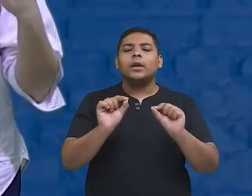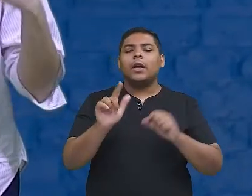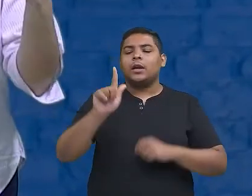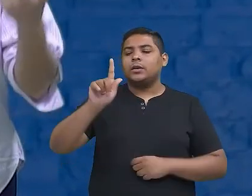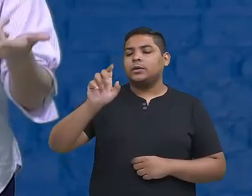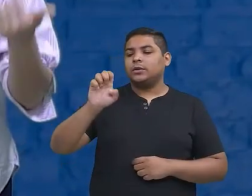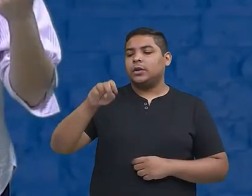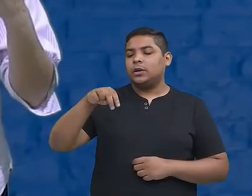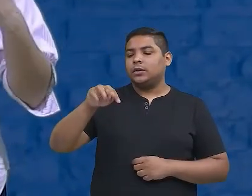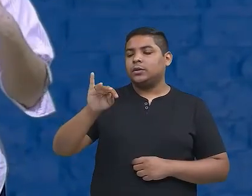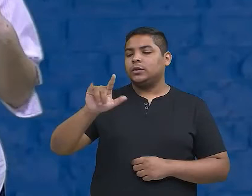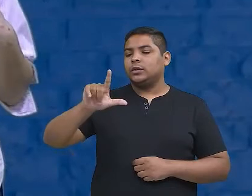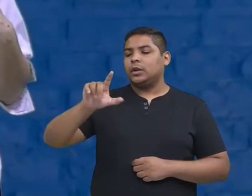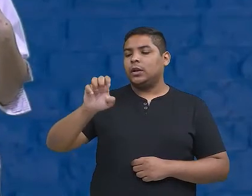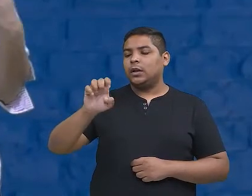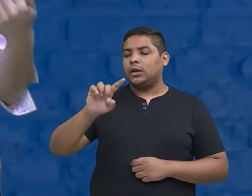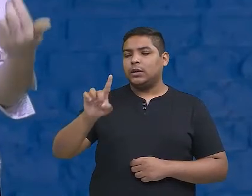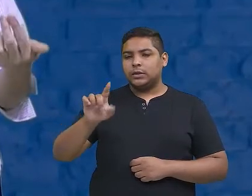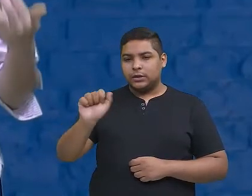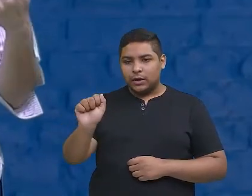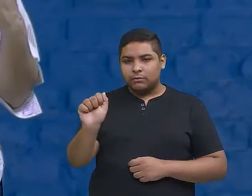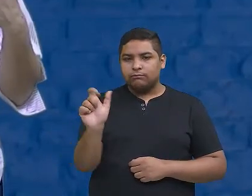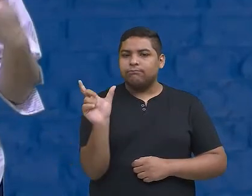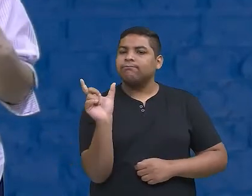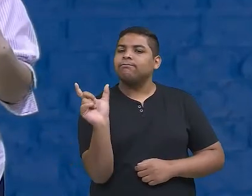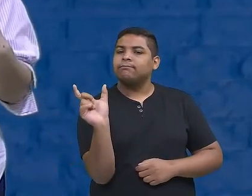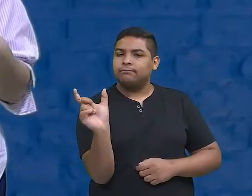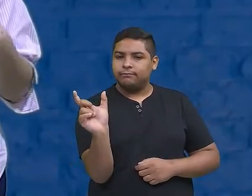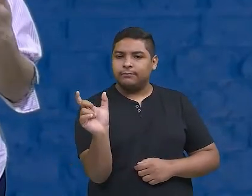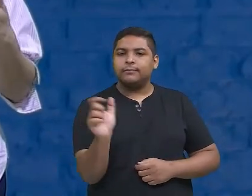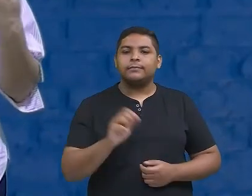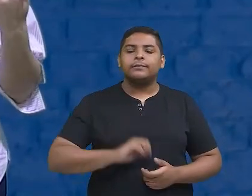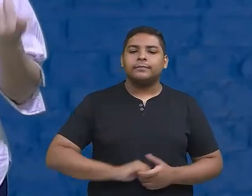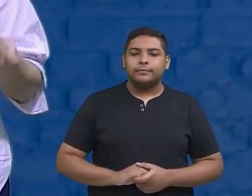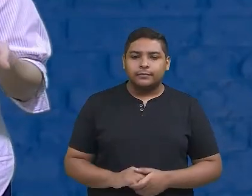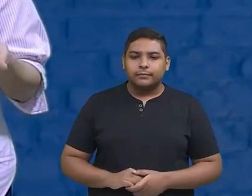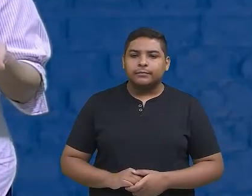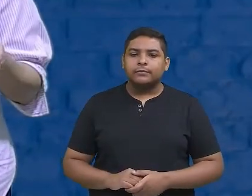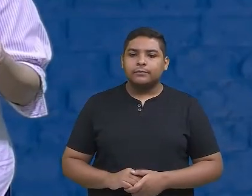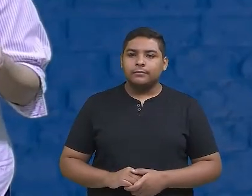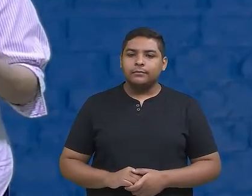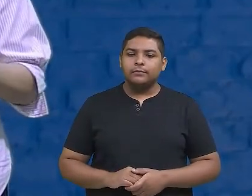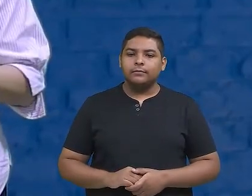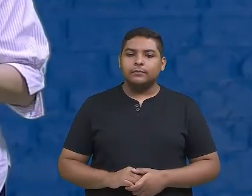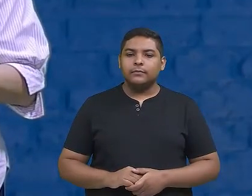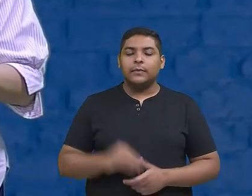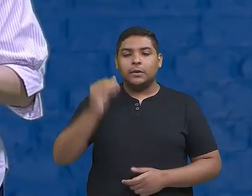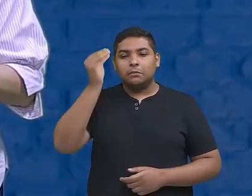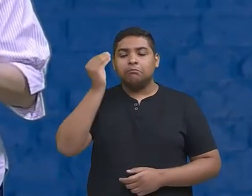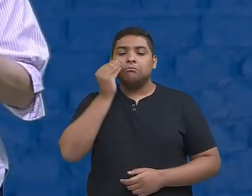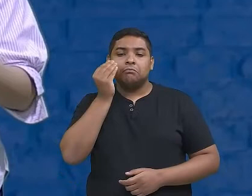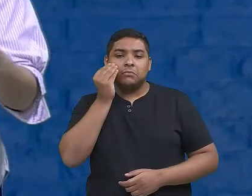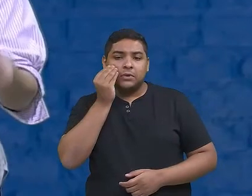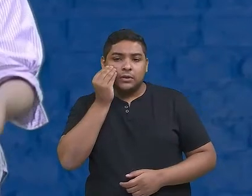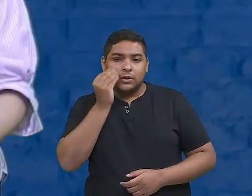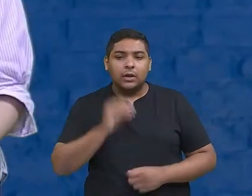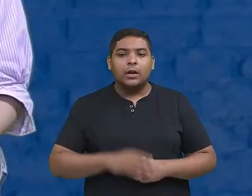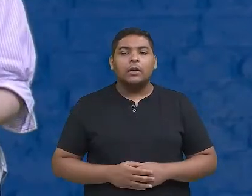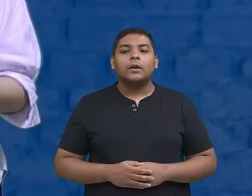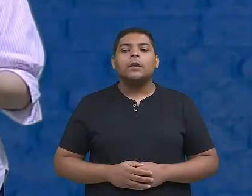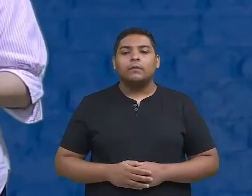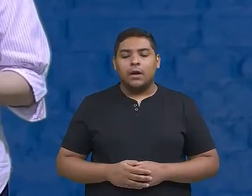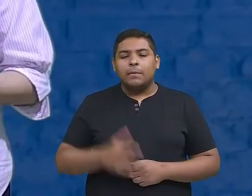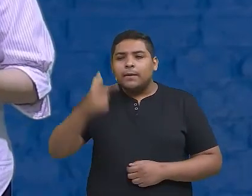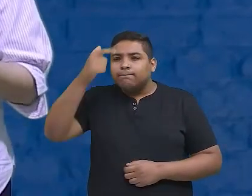Reconhecer se uma pessoa é gentil ou não, isso a gente precisa verificar até para